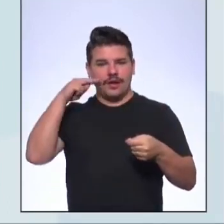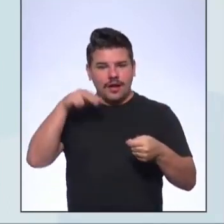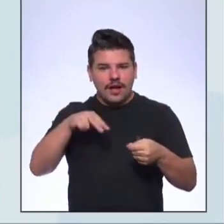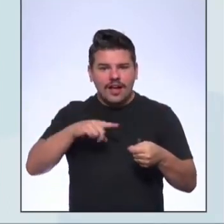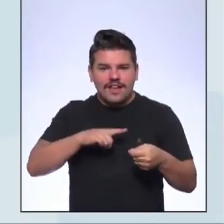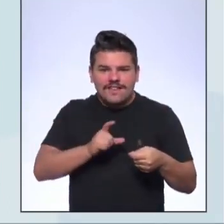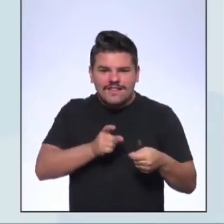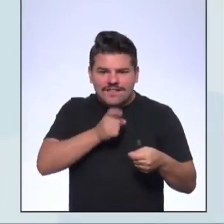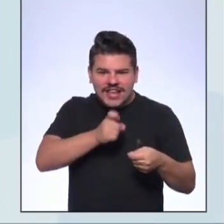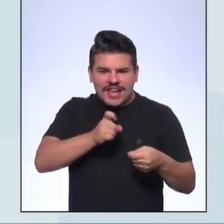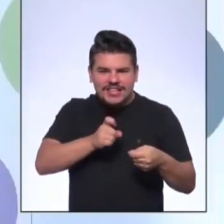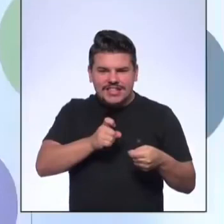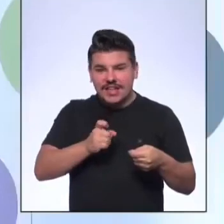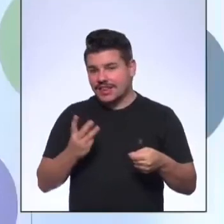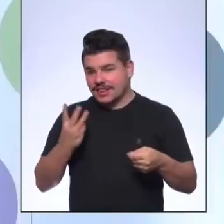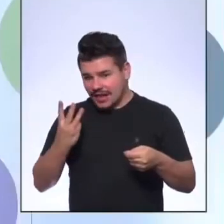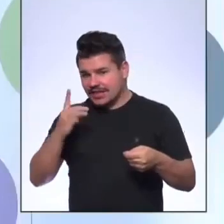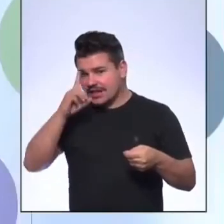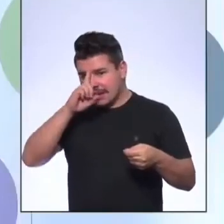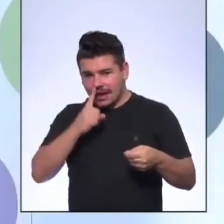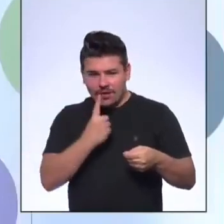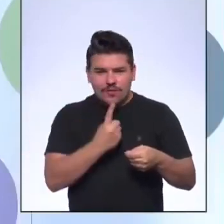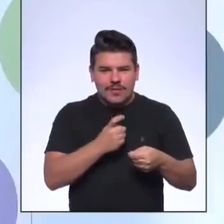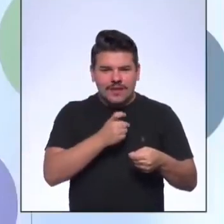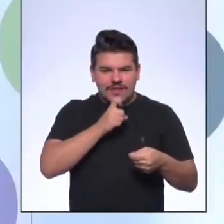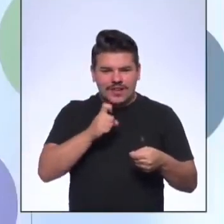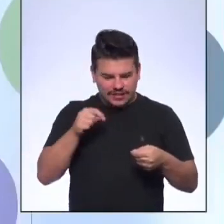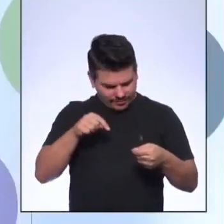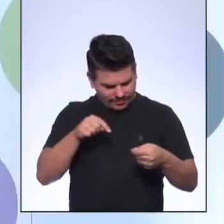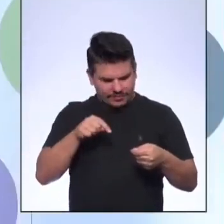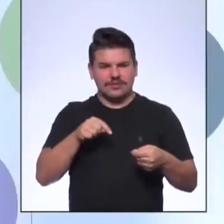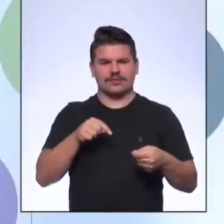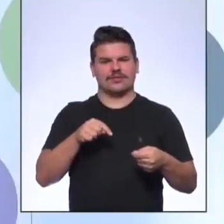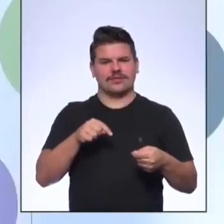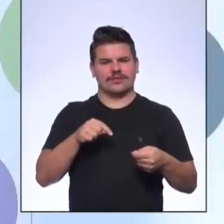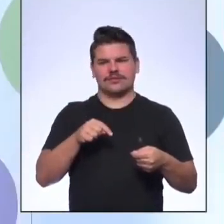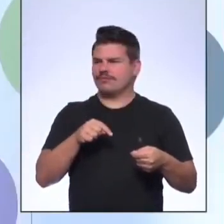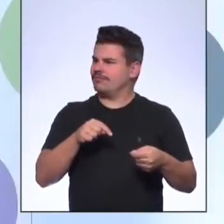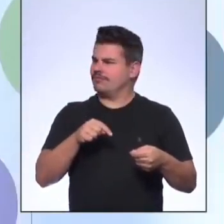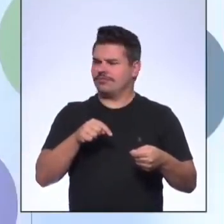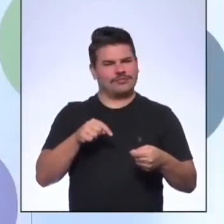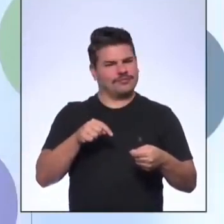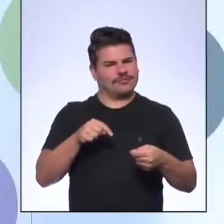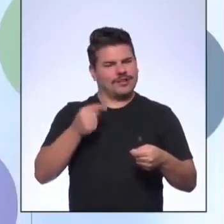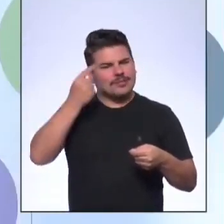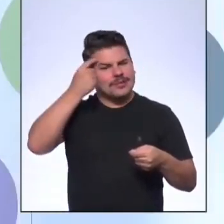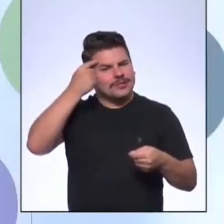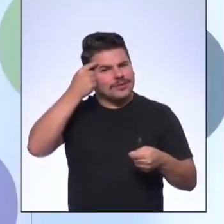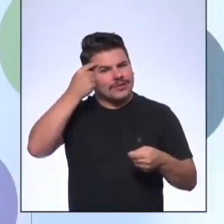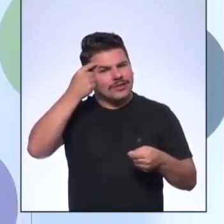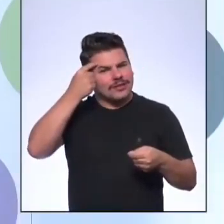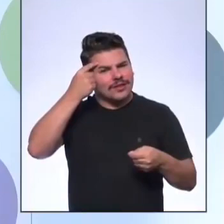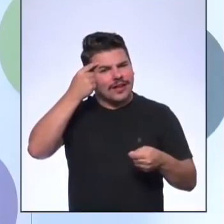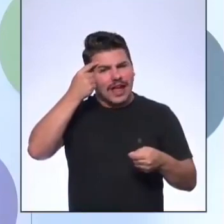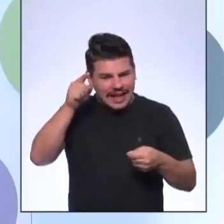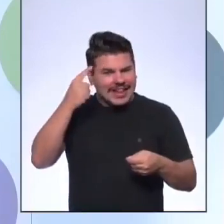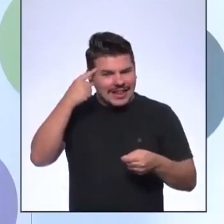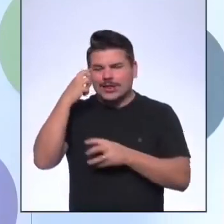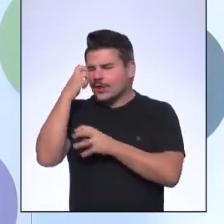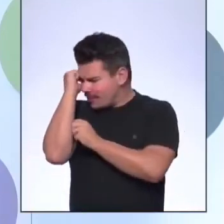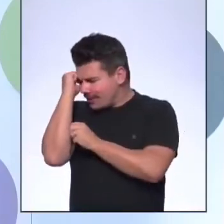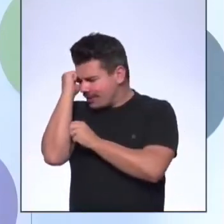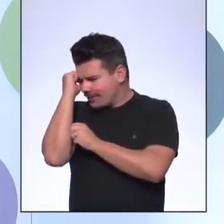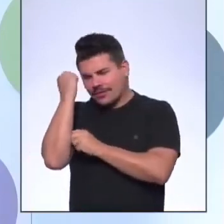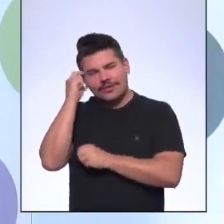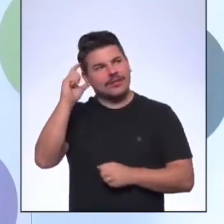encontrou 3 ervilhas amarelas para uma verde. Então, você imagina que o cara, a partir desse dia, ele já não dormiu nunca mais, entendeu?